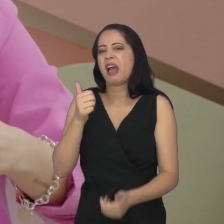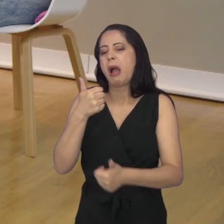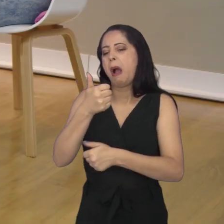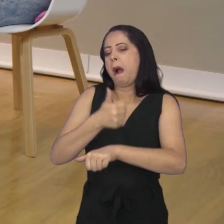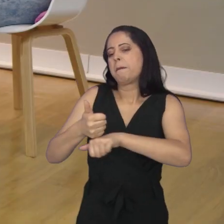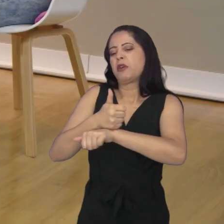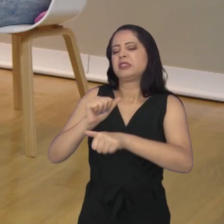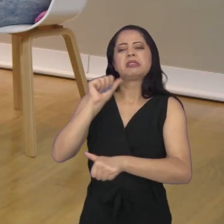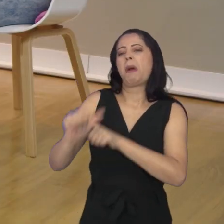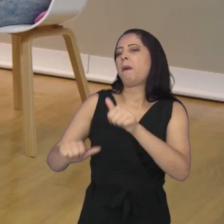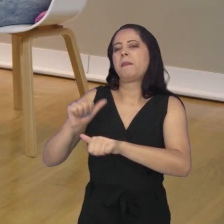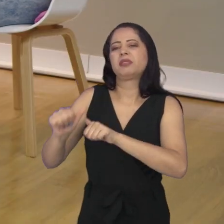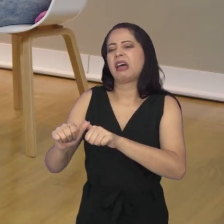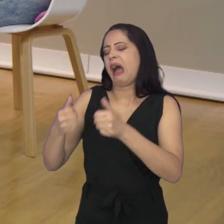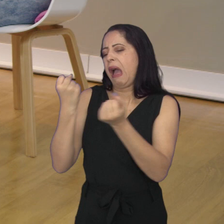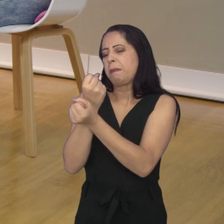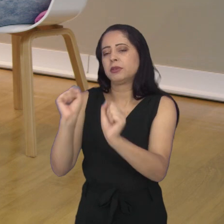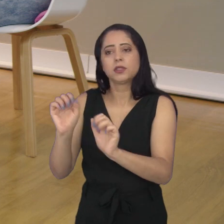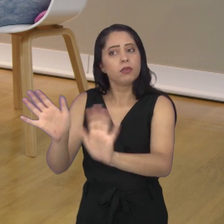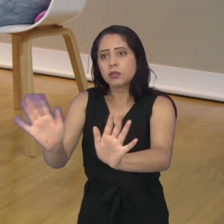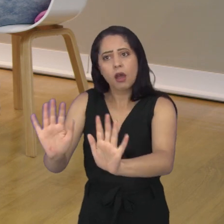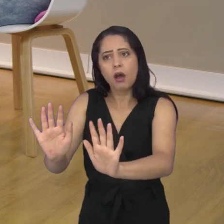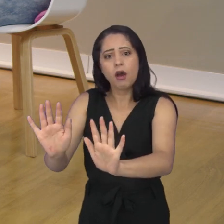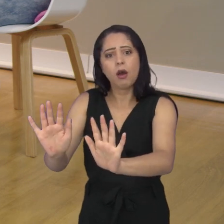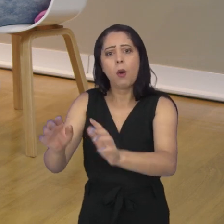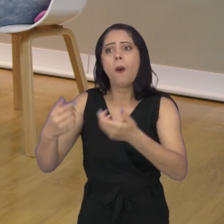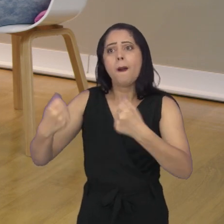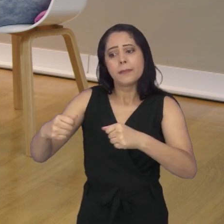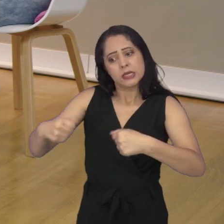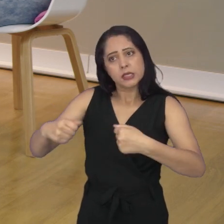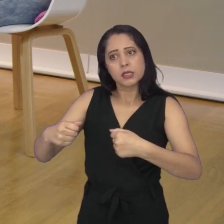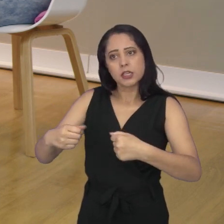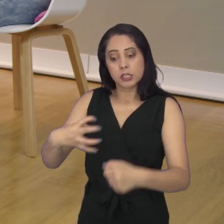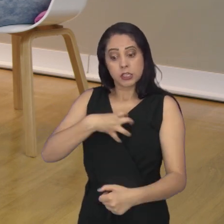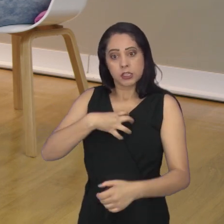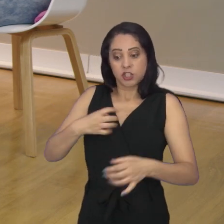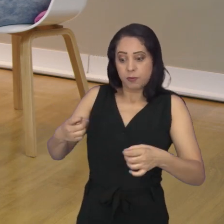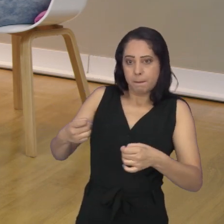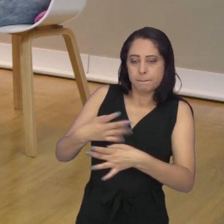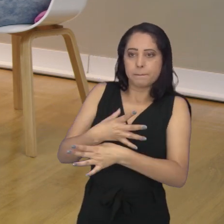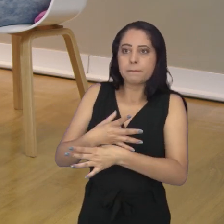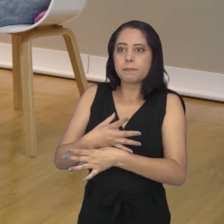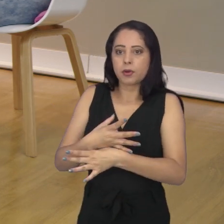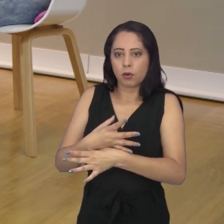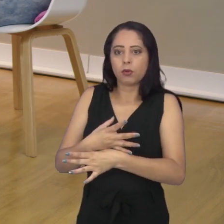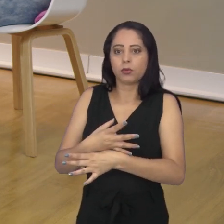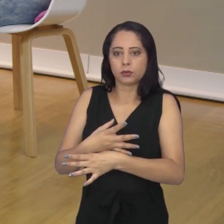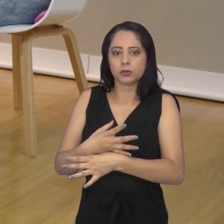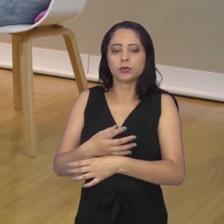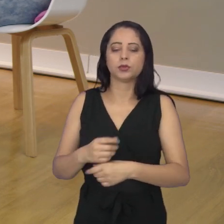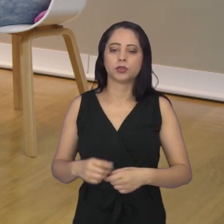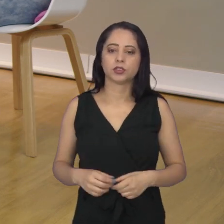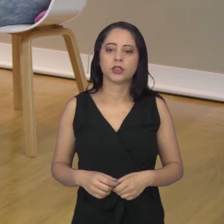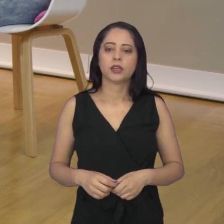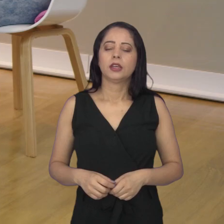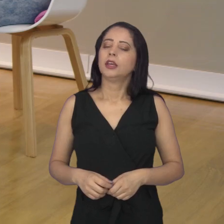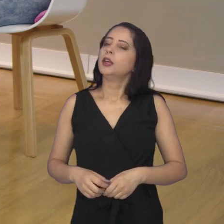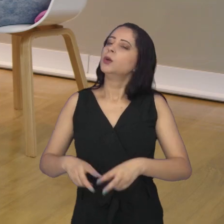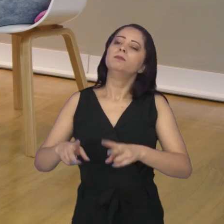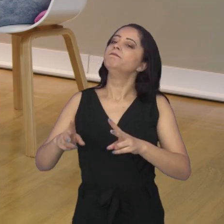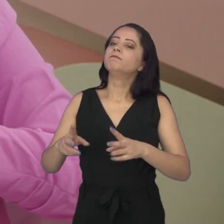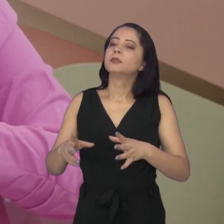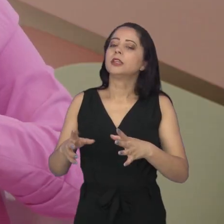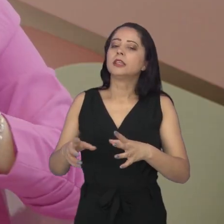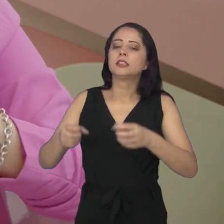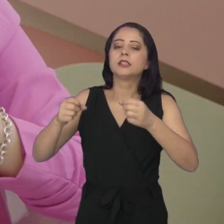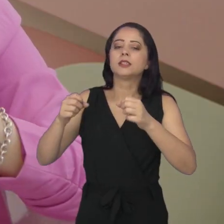Esteja preparada, que a oportunidade aparece. Ótimo. Eu sempre cito Sêneca, né, que é um dos meus autores prediletos, que